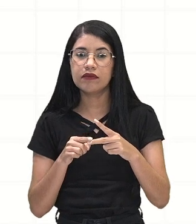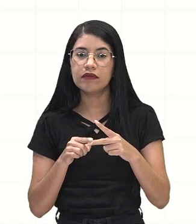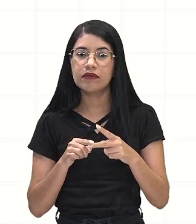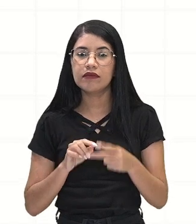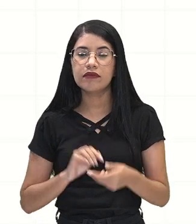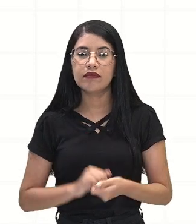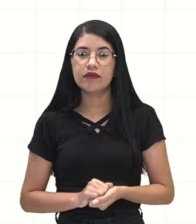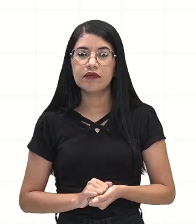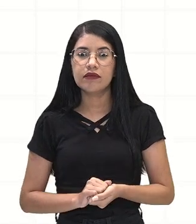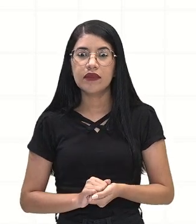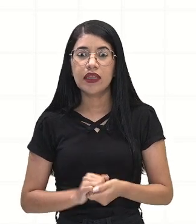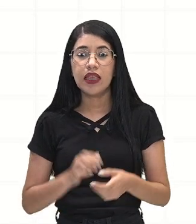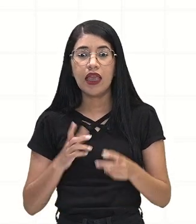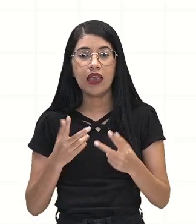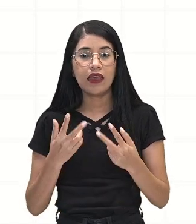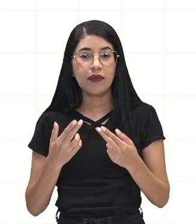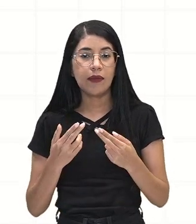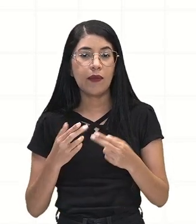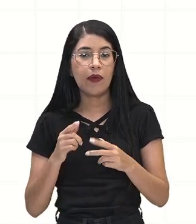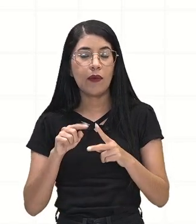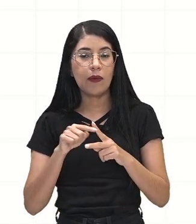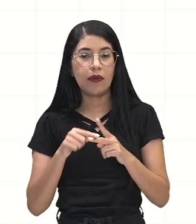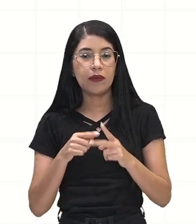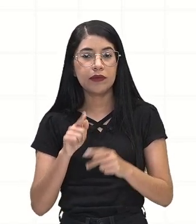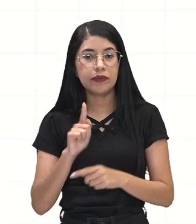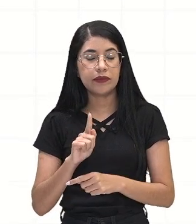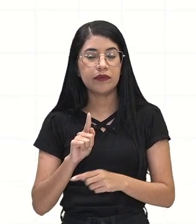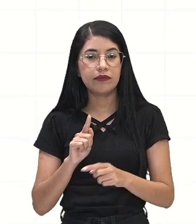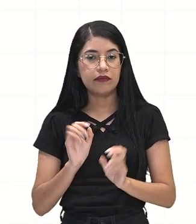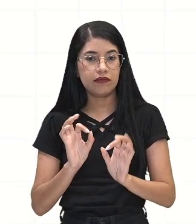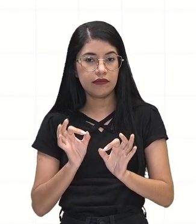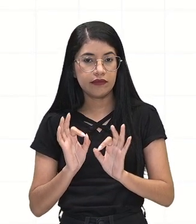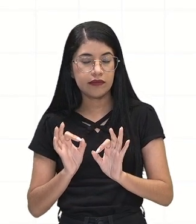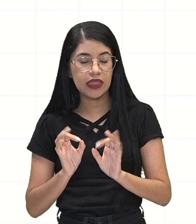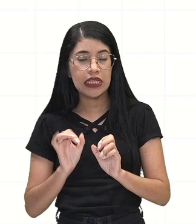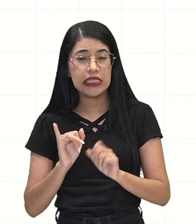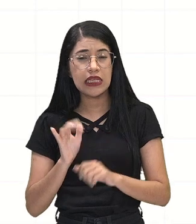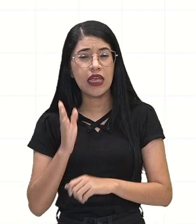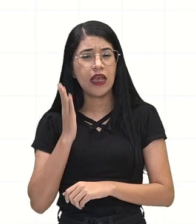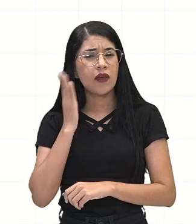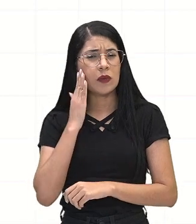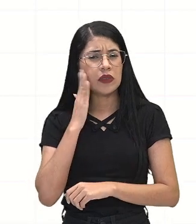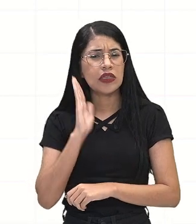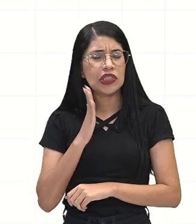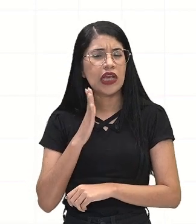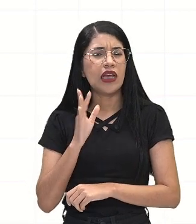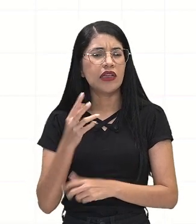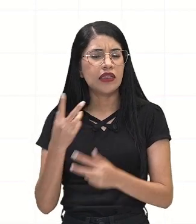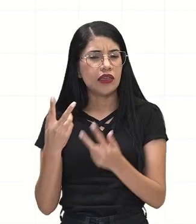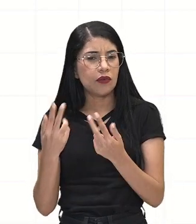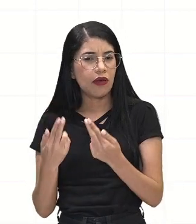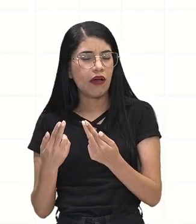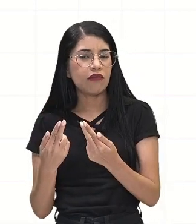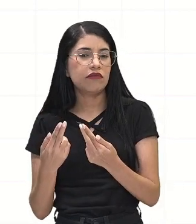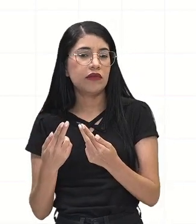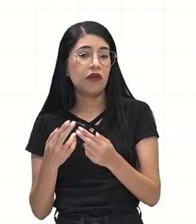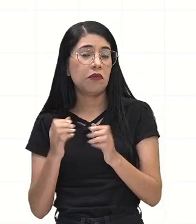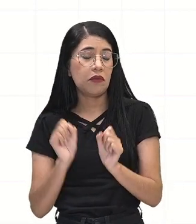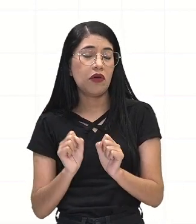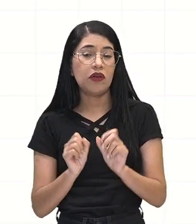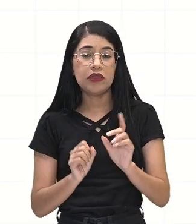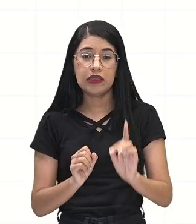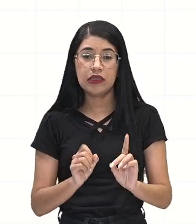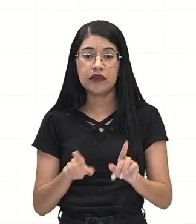ângulo, ele é igual a esse, correto? Então, se eu sei que eles são iguais, então aqui também poderia ser D.